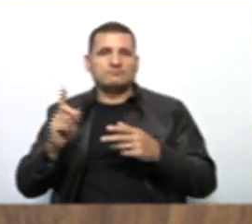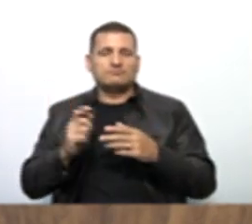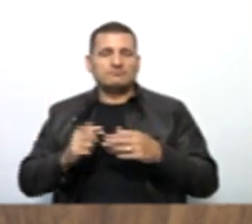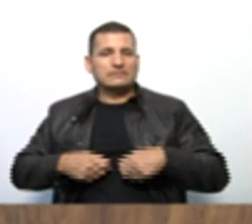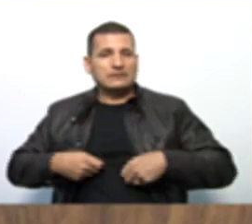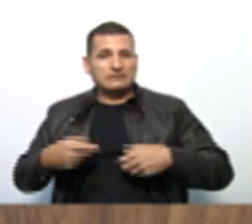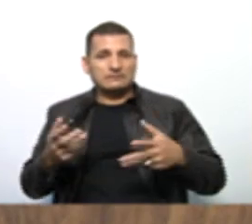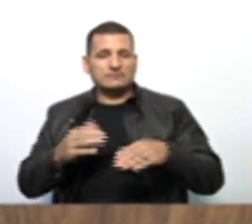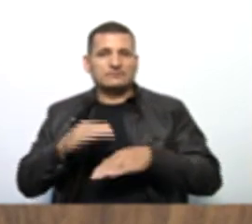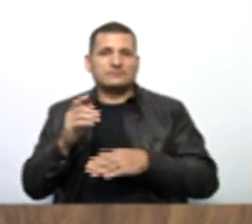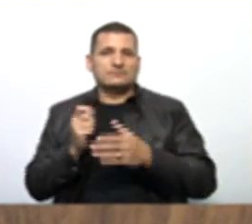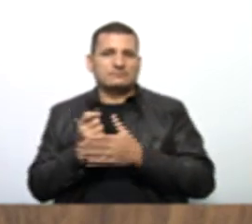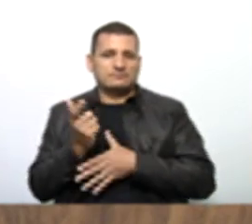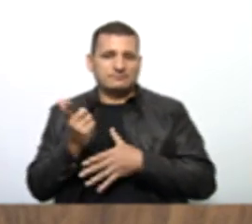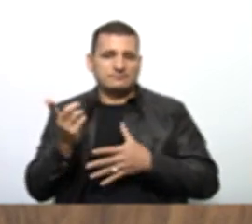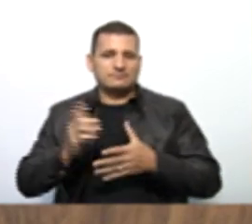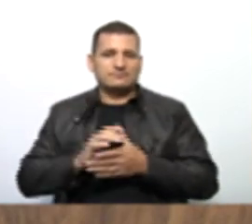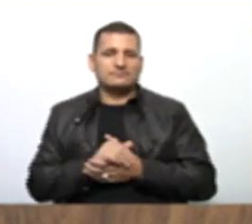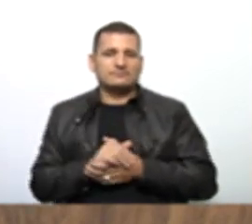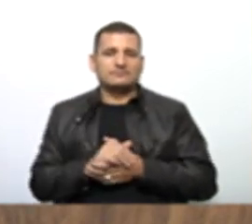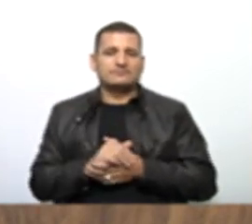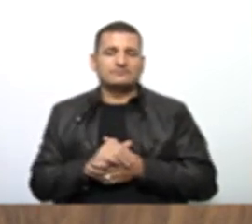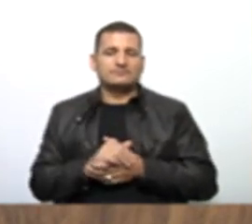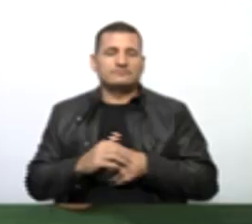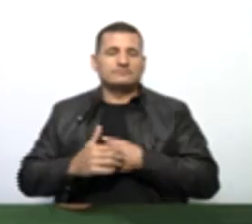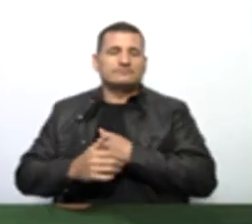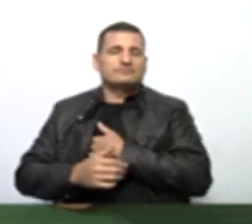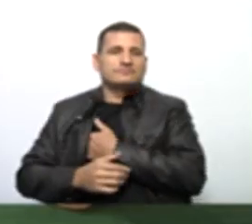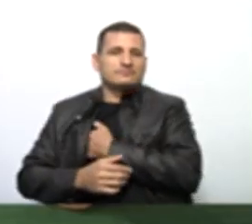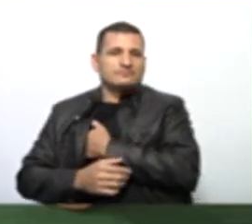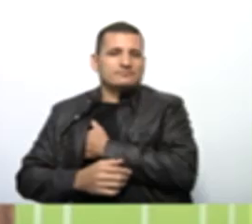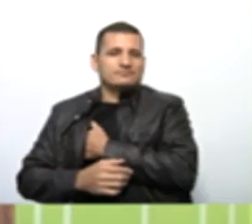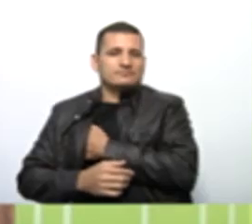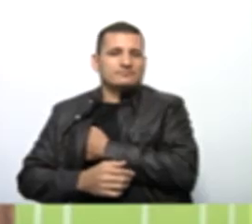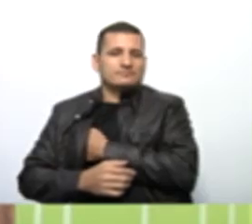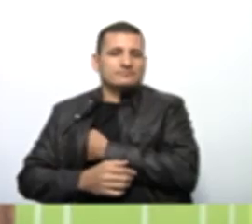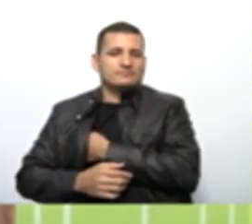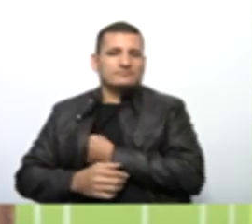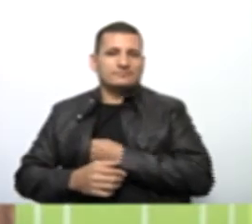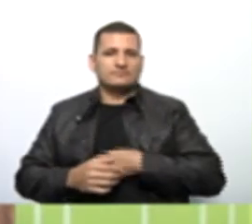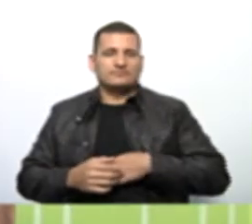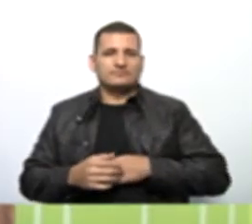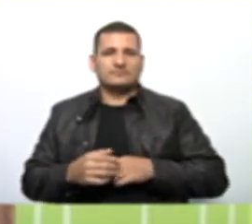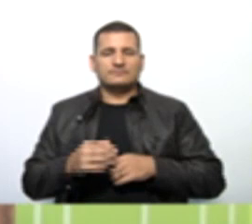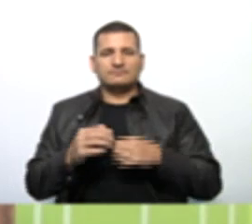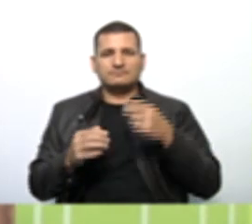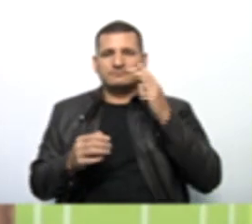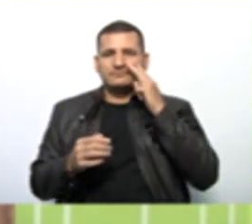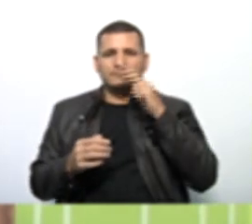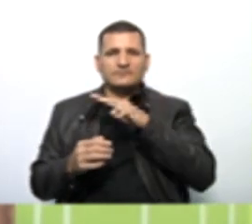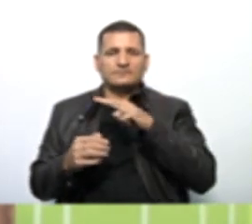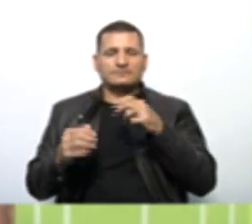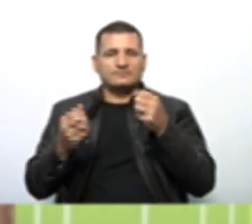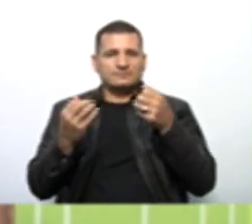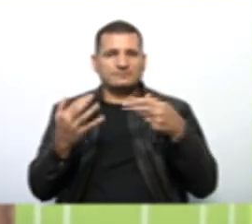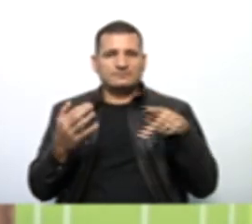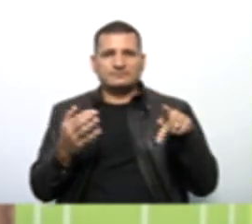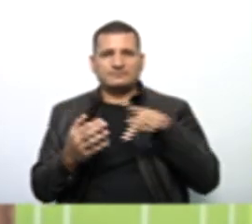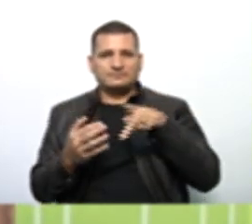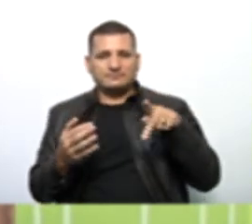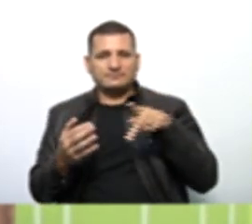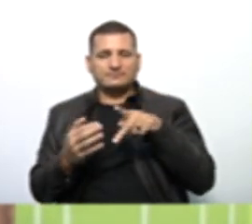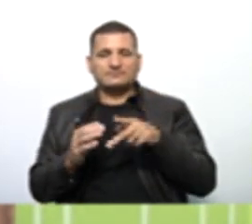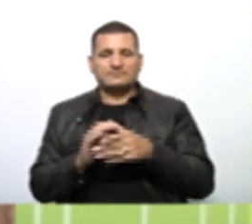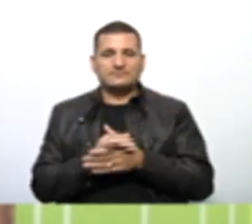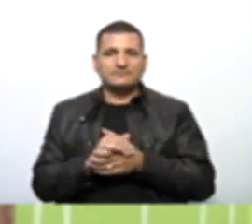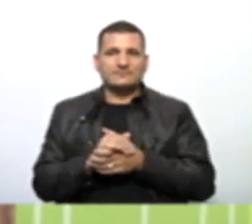no nosso amigo tá bom a gente então vocês viram o pessoal é o exemplo o professor deu é se